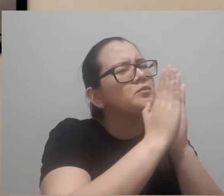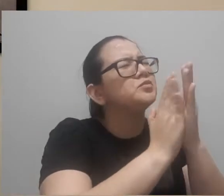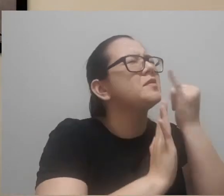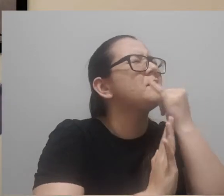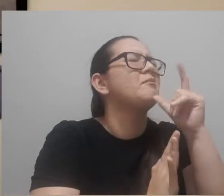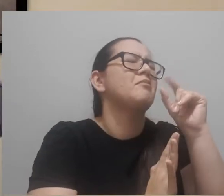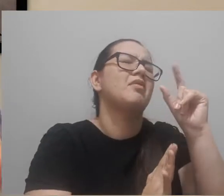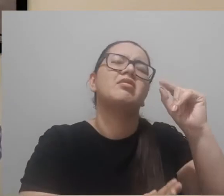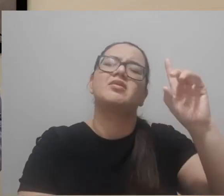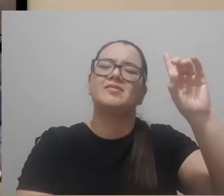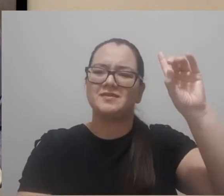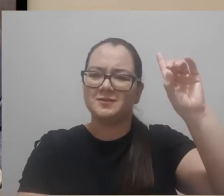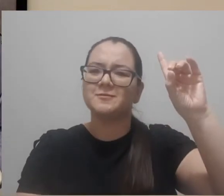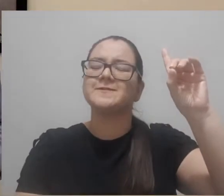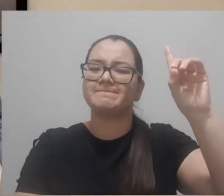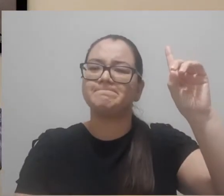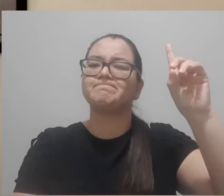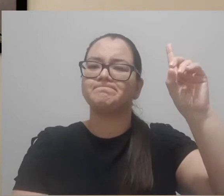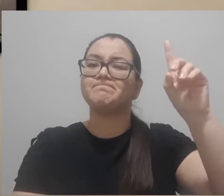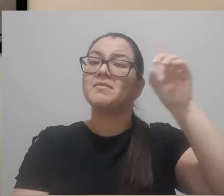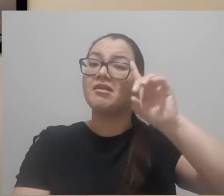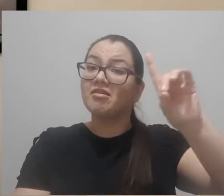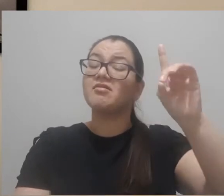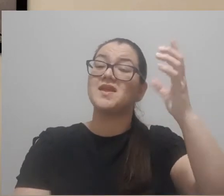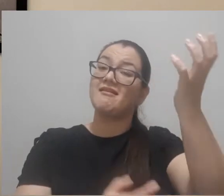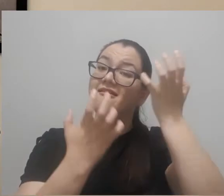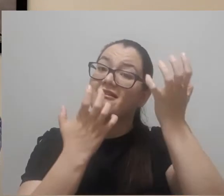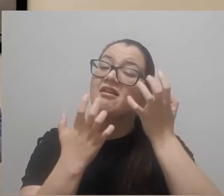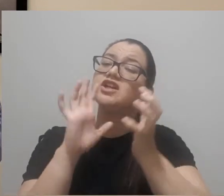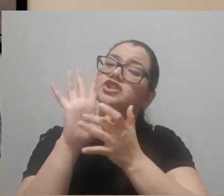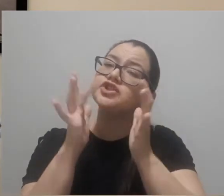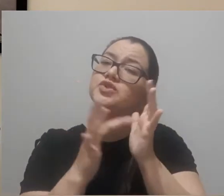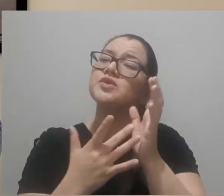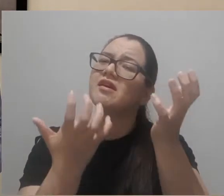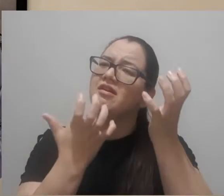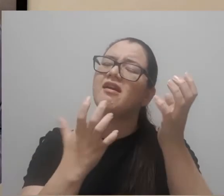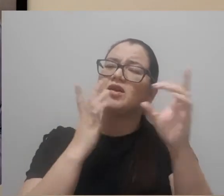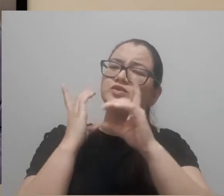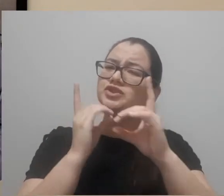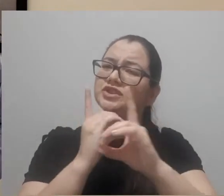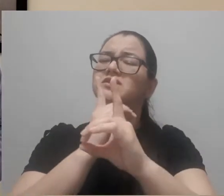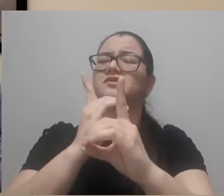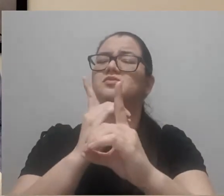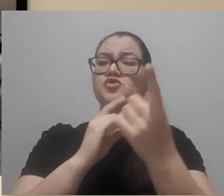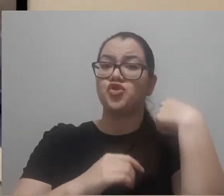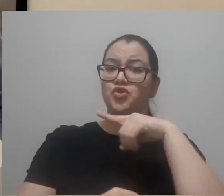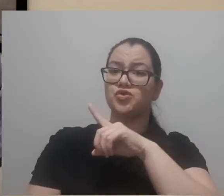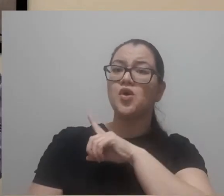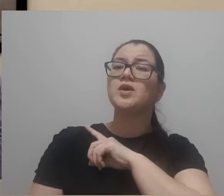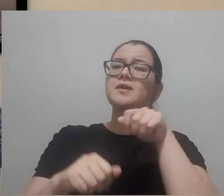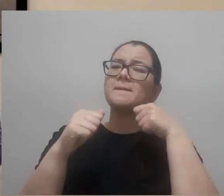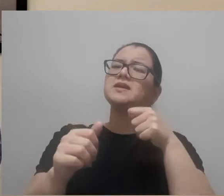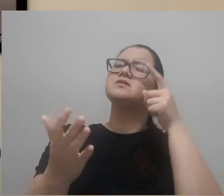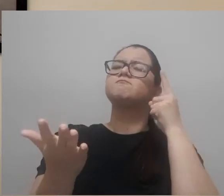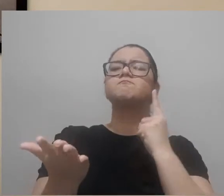Senhor requer de nós, o Senhor requer dos seus discípulos, comprometimento total com Ele e seu